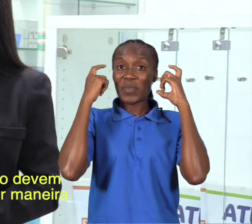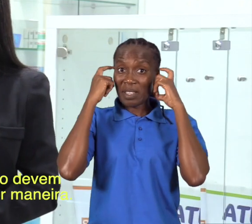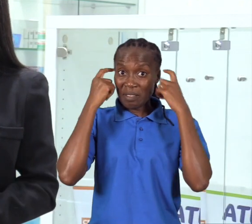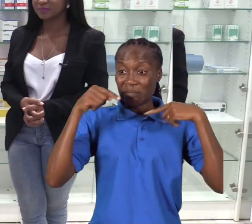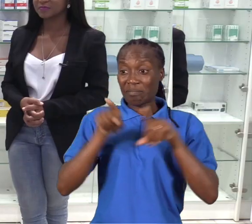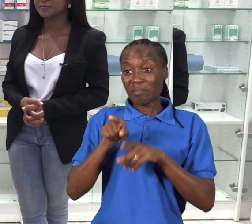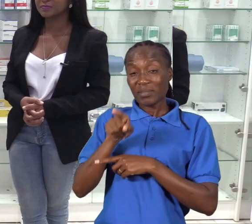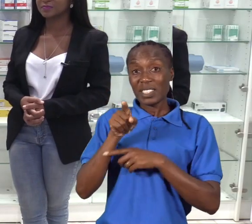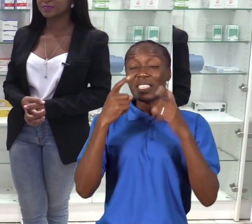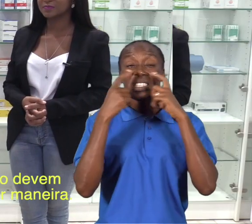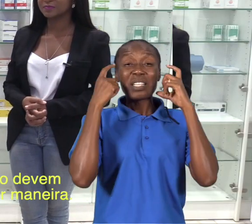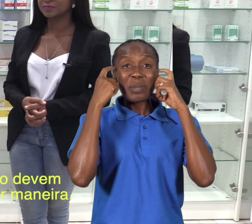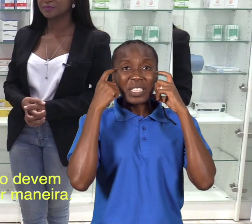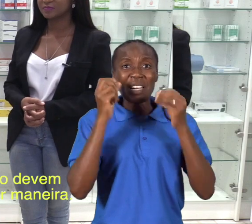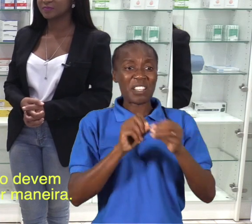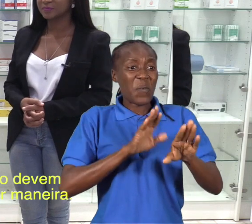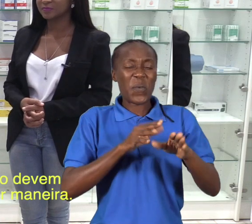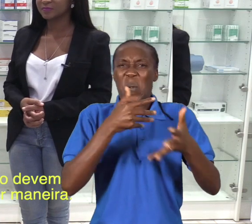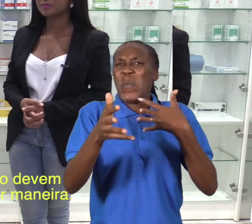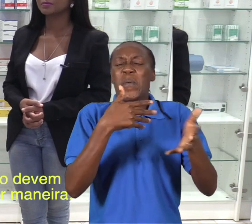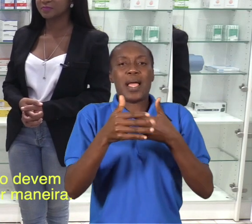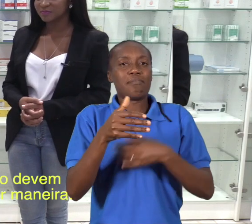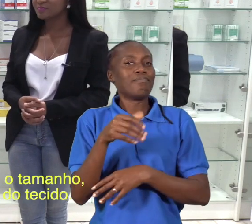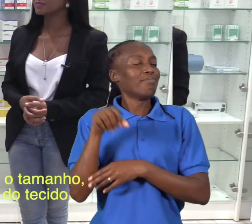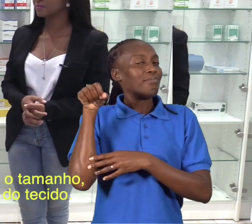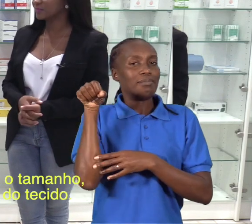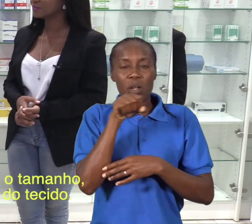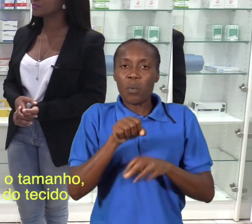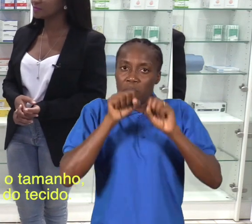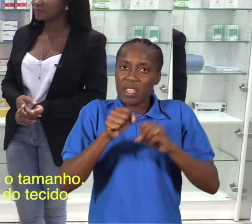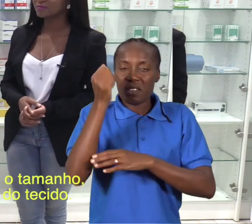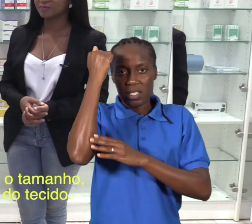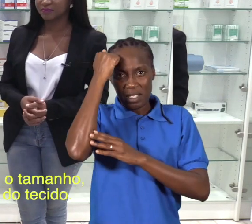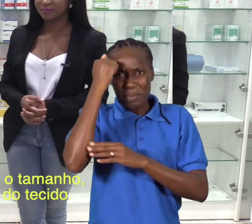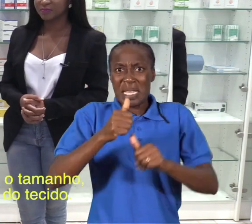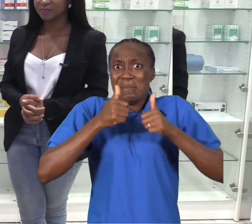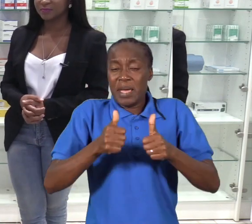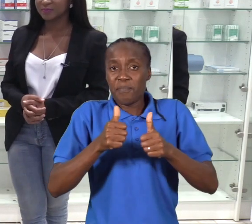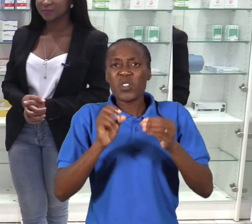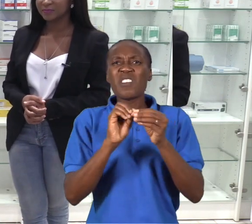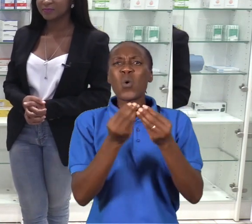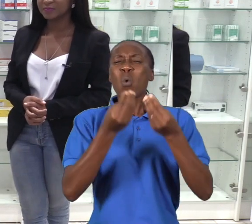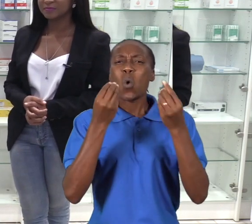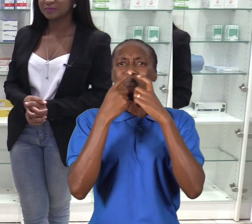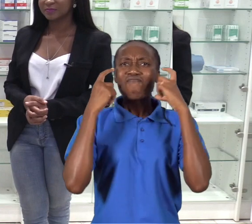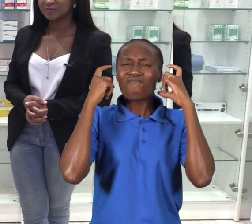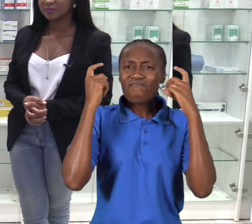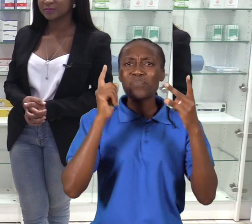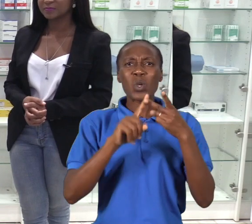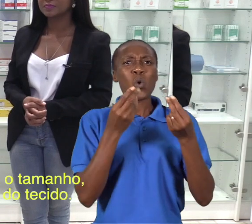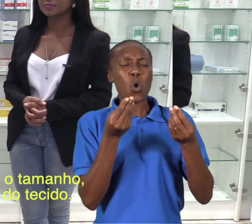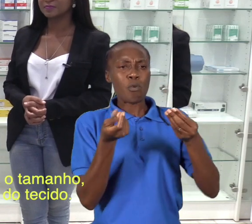que estas máscaras não deverão ser feitas de qualquer maneira. Temos que ter em conta o tamanho, o feitio, o